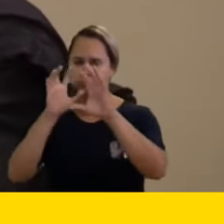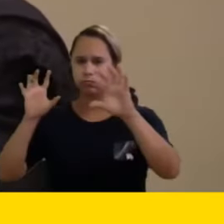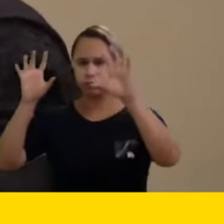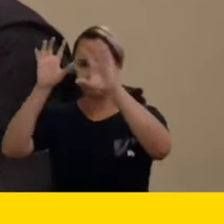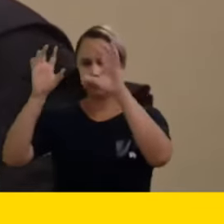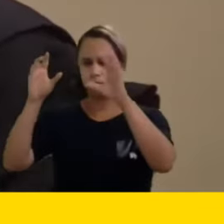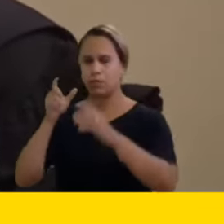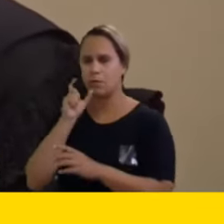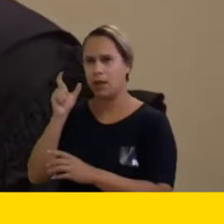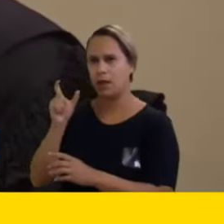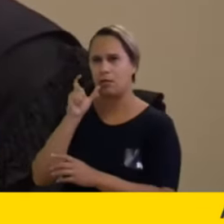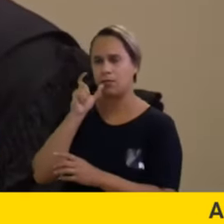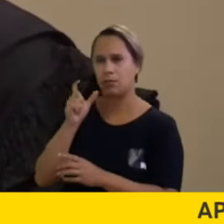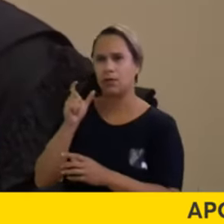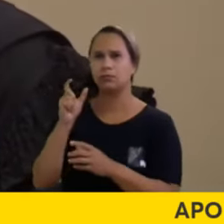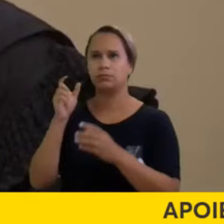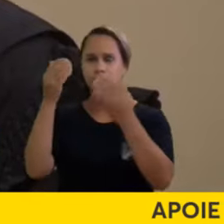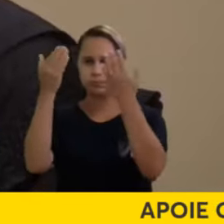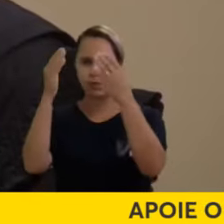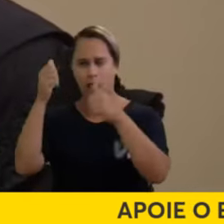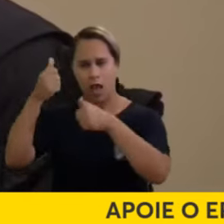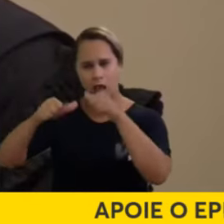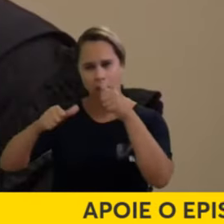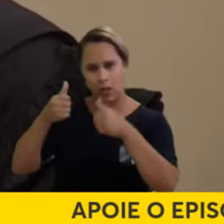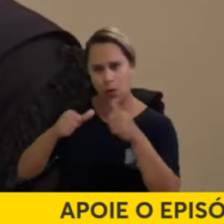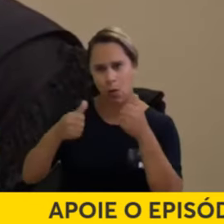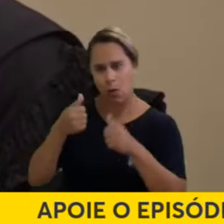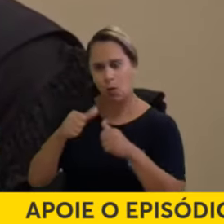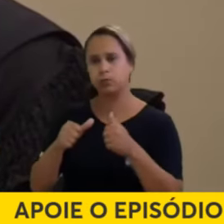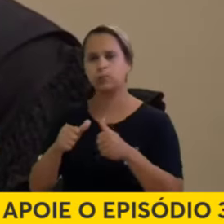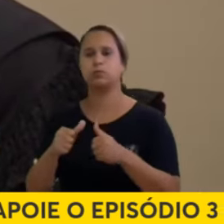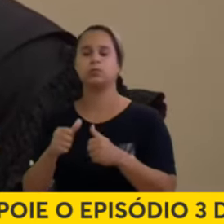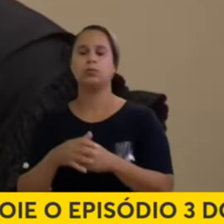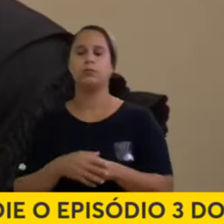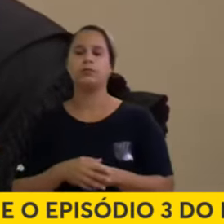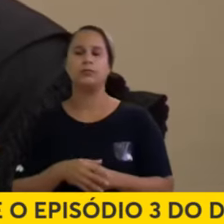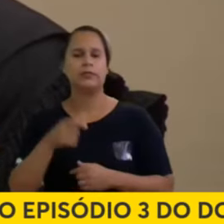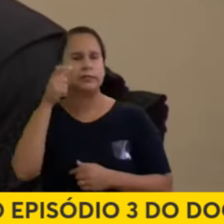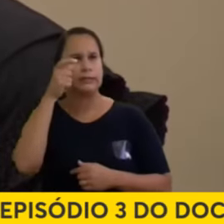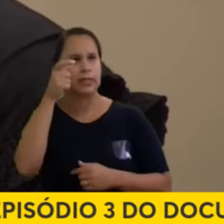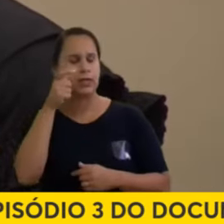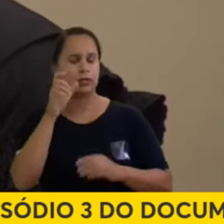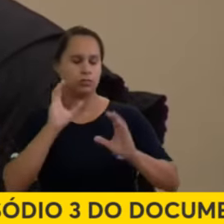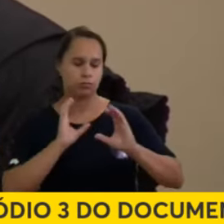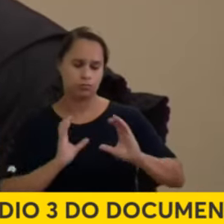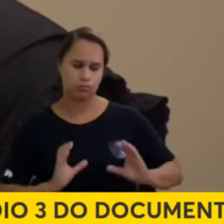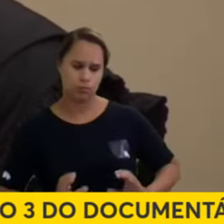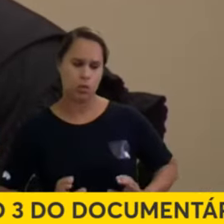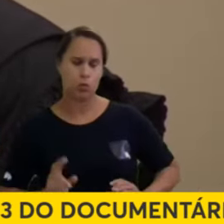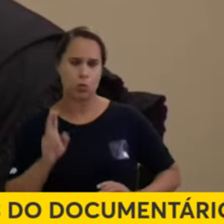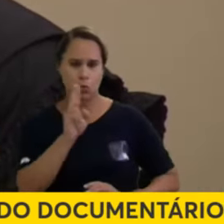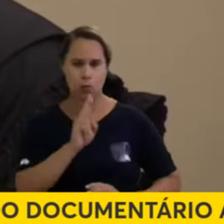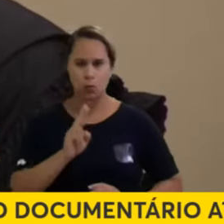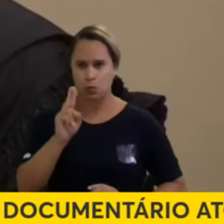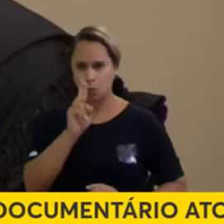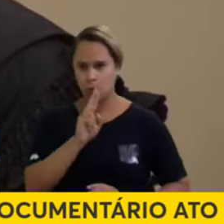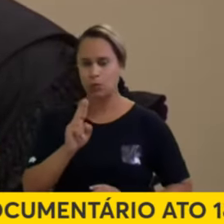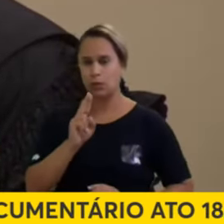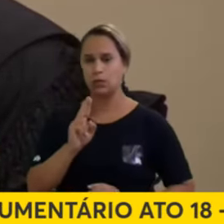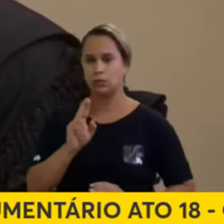sentimentos na internet criação de black loock de palavraschave interesses comportamentos para a utilização de equipe de performance e